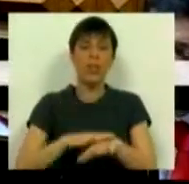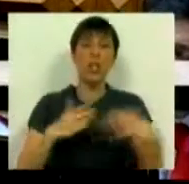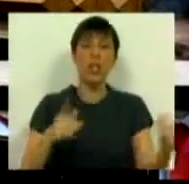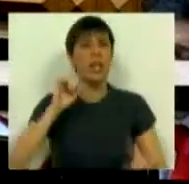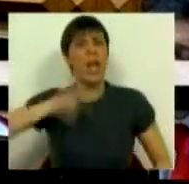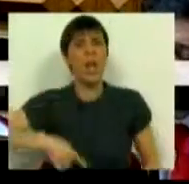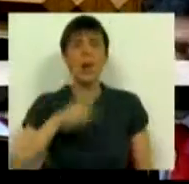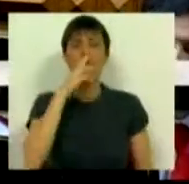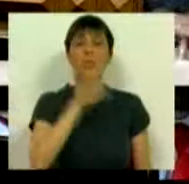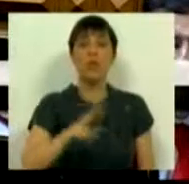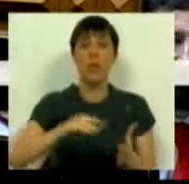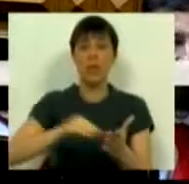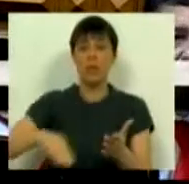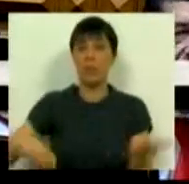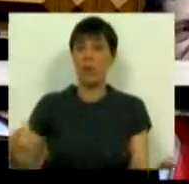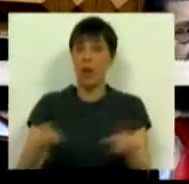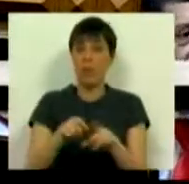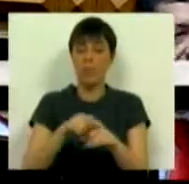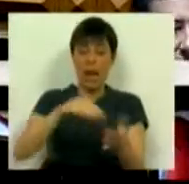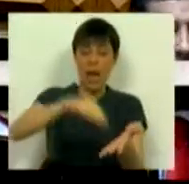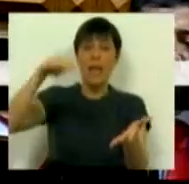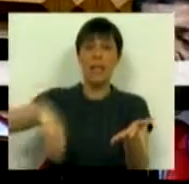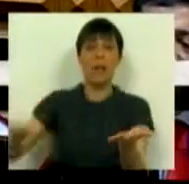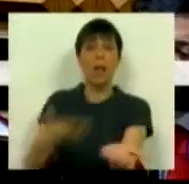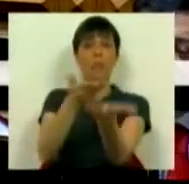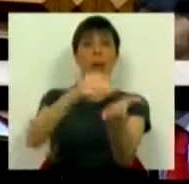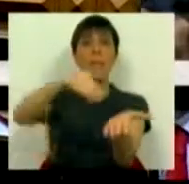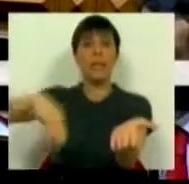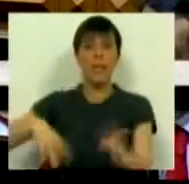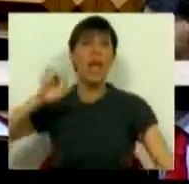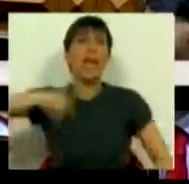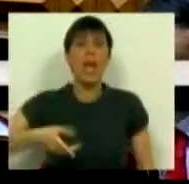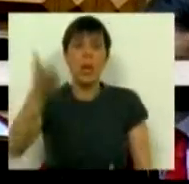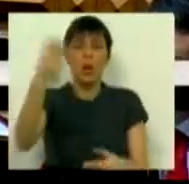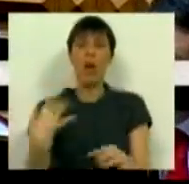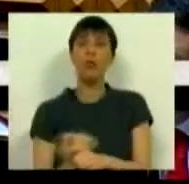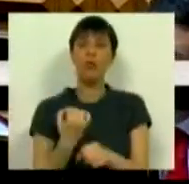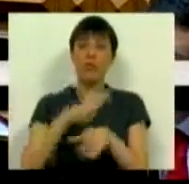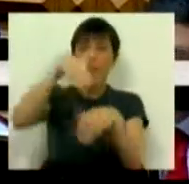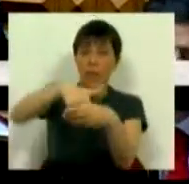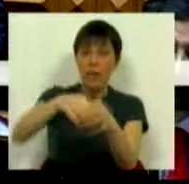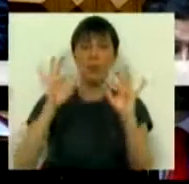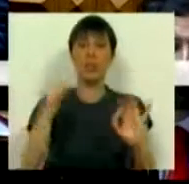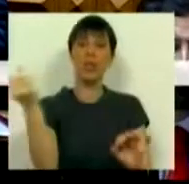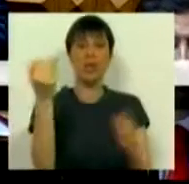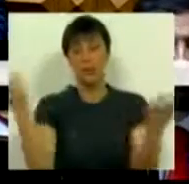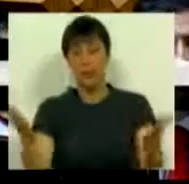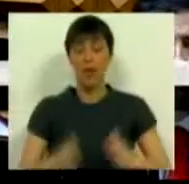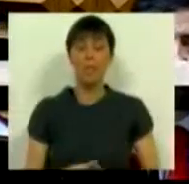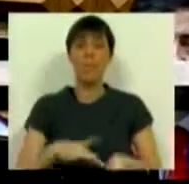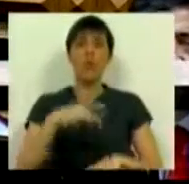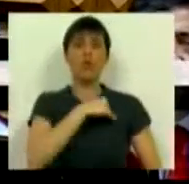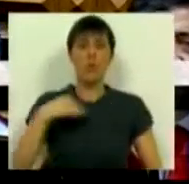está a ignorar os milhares de peticionantes que assinam esta petição, está a ignorar os funcionários dessa instituição,